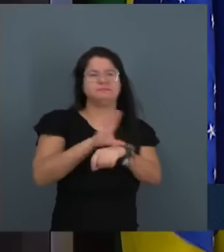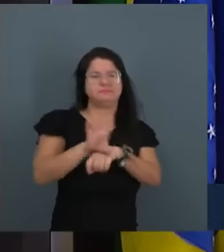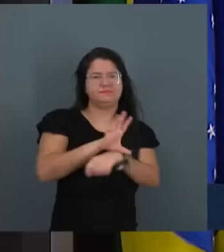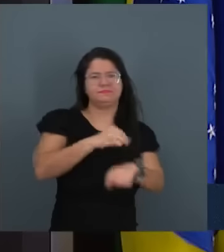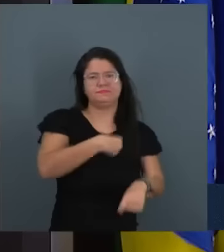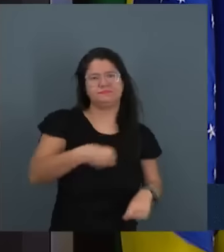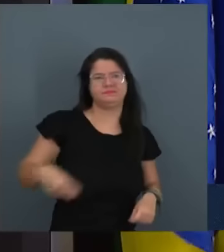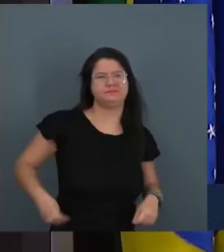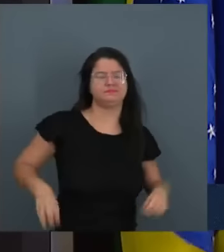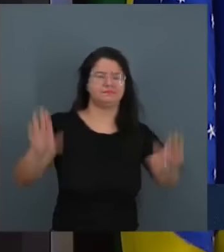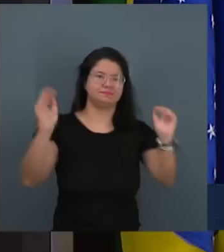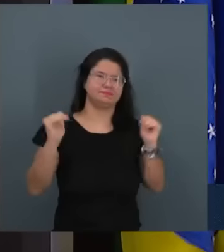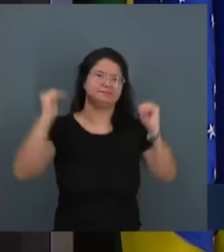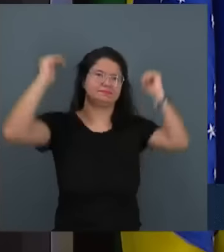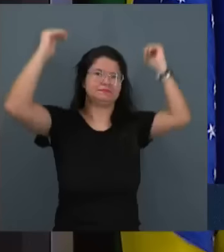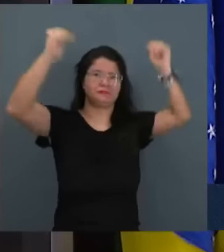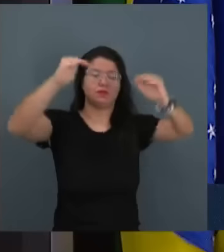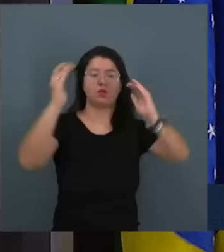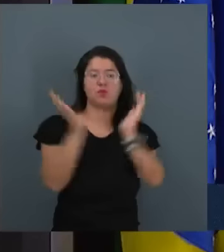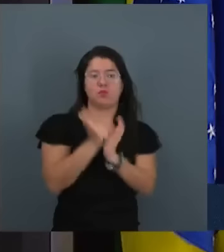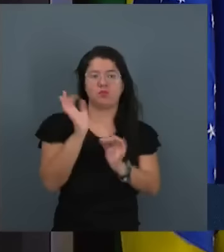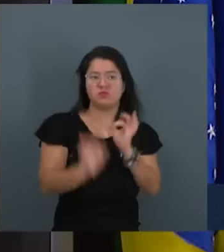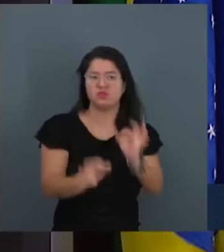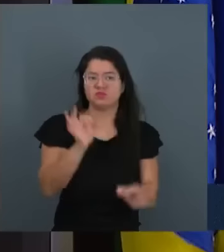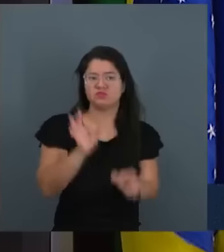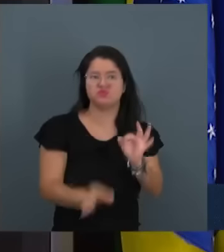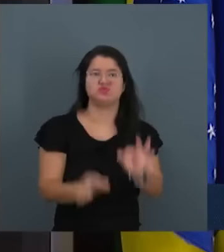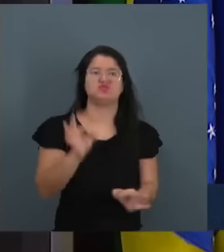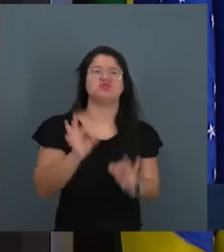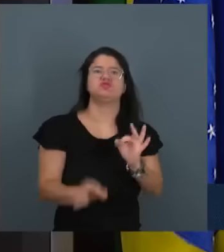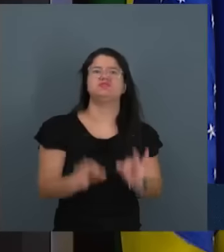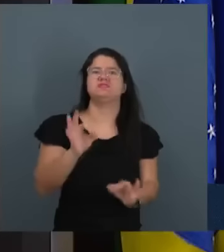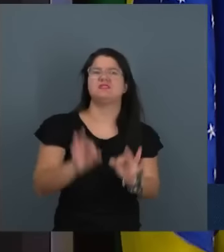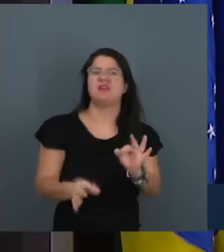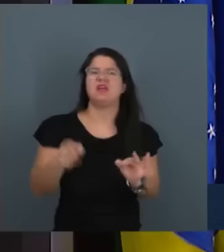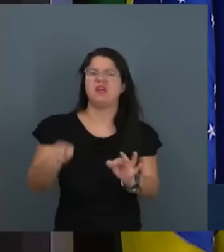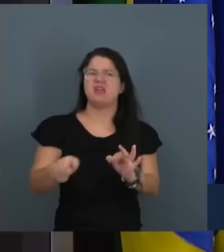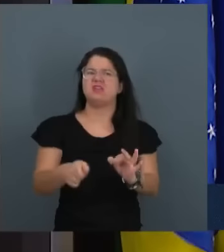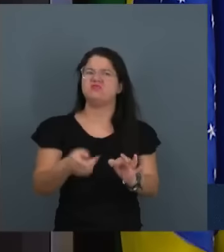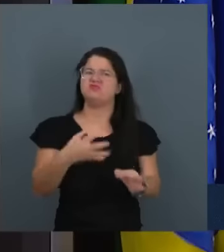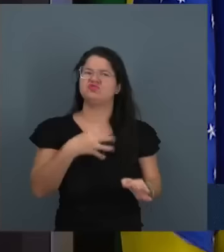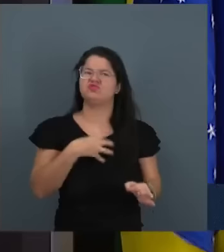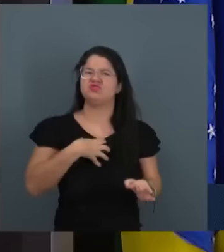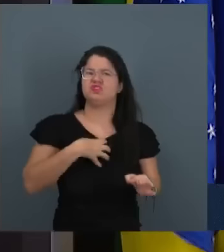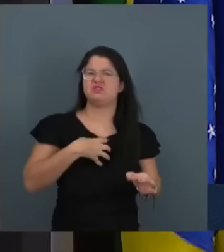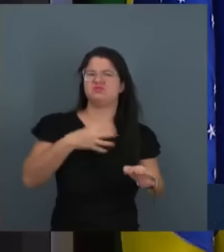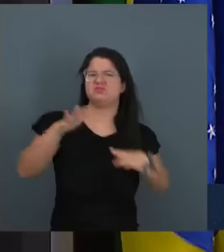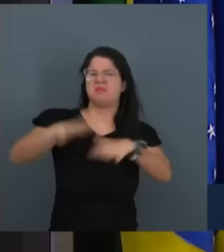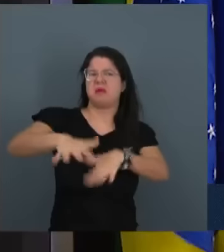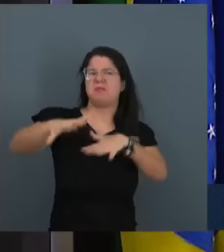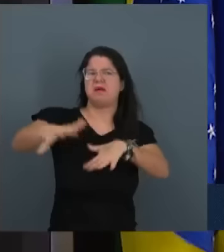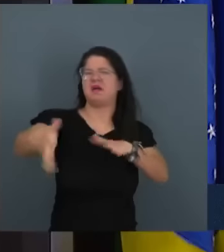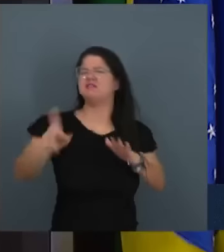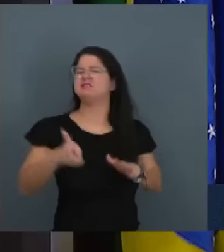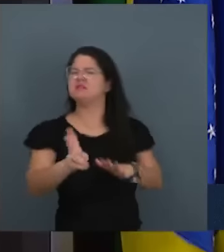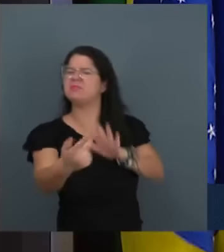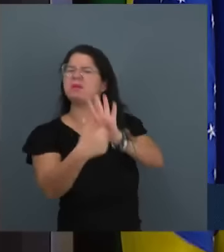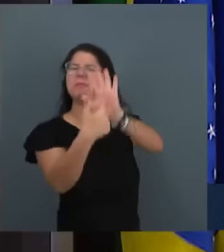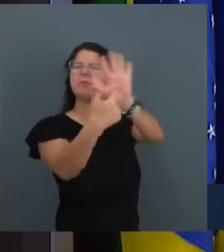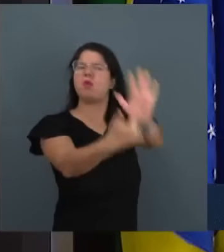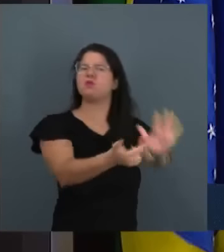da mais alta corte da justiça esse nível de ativismo, com constantes aparições